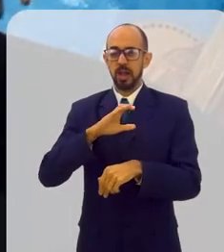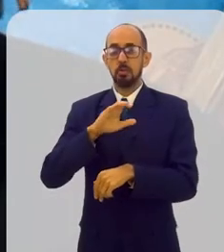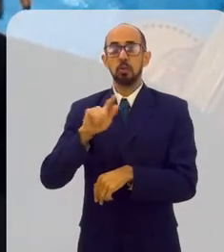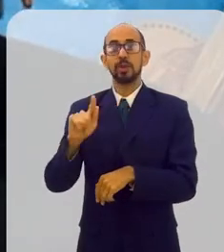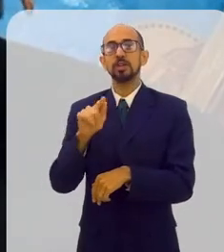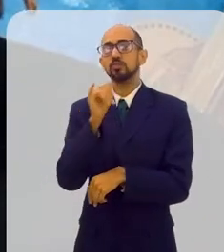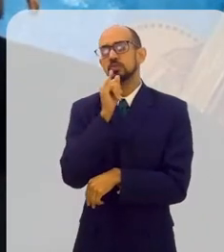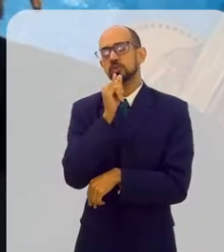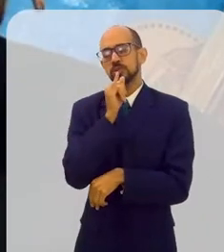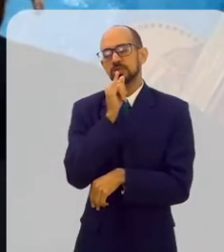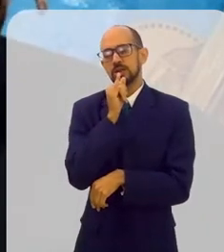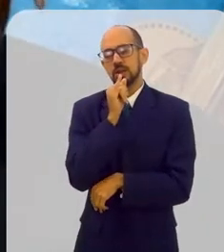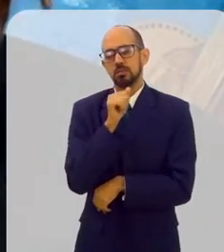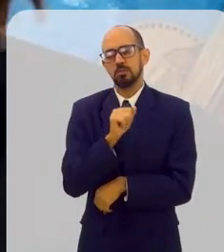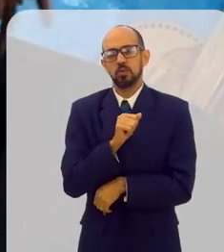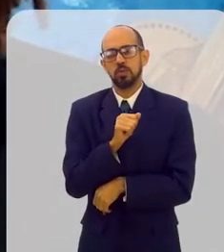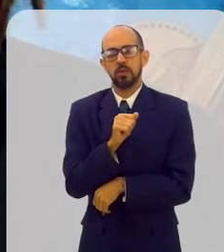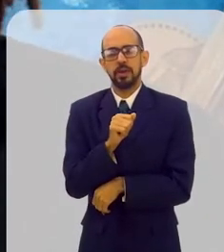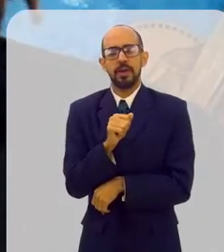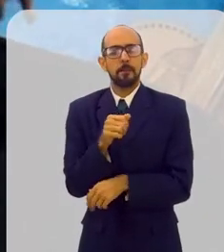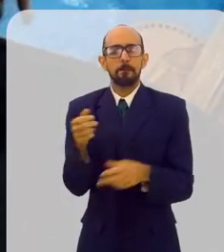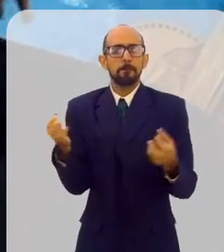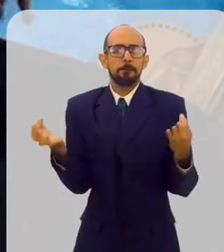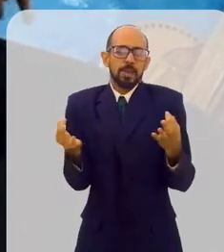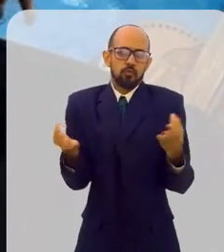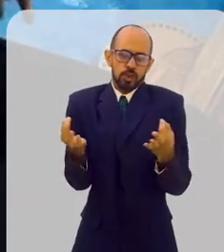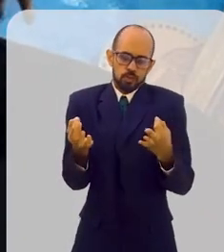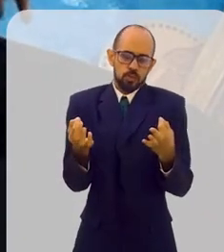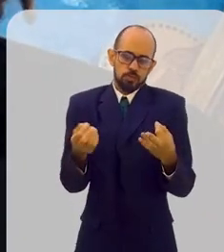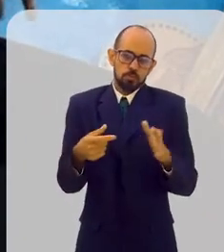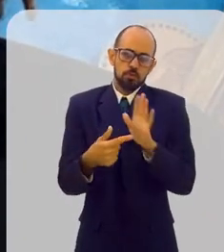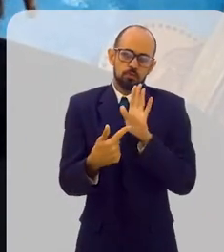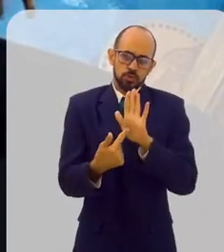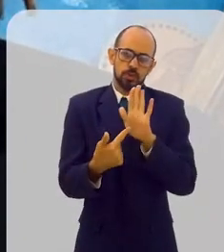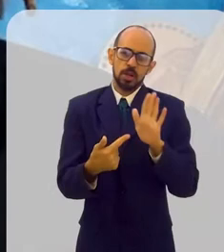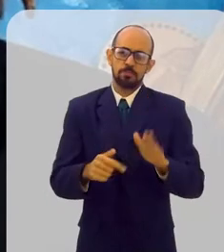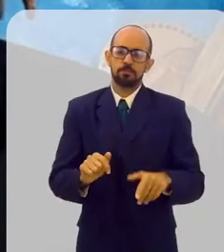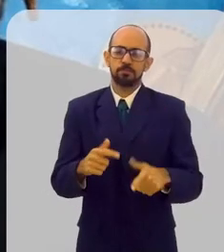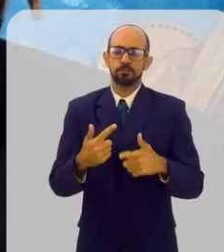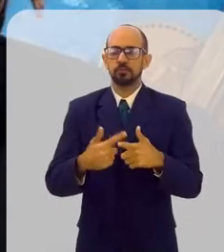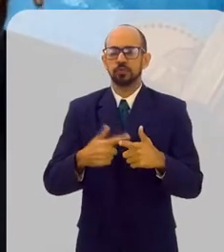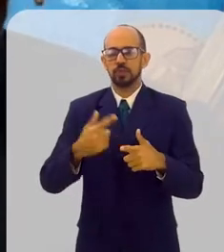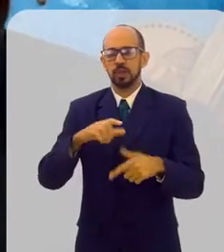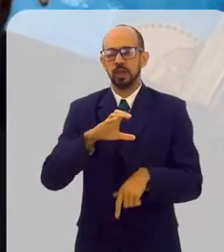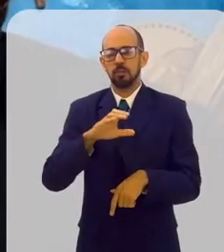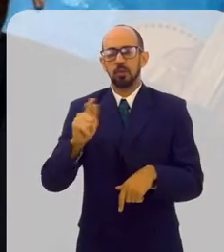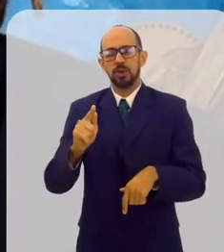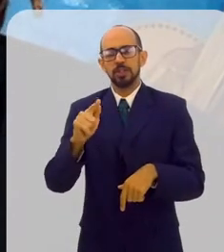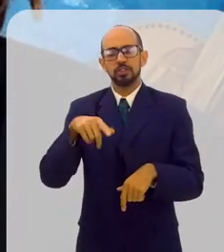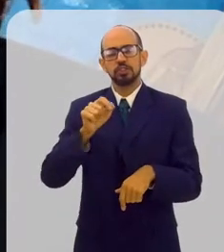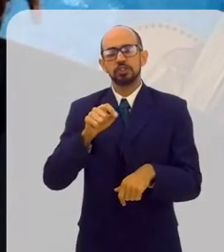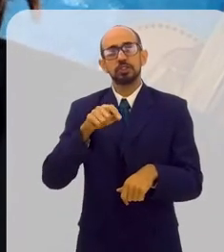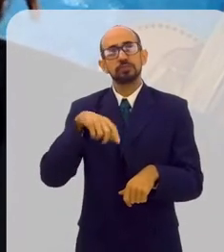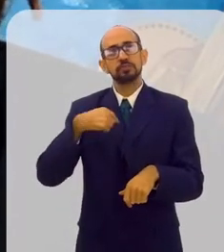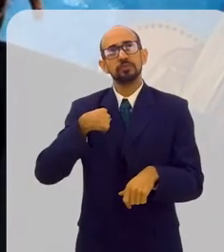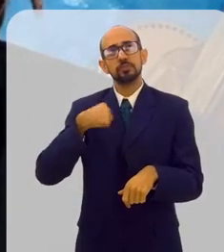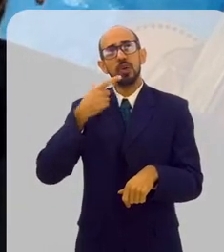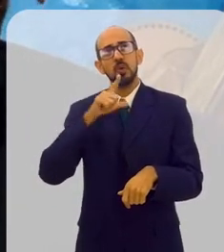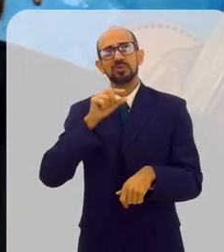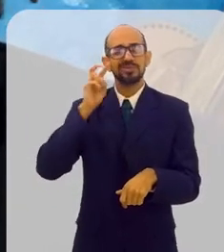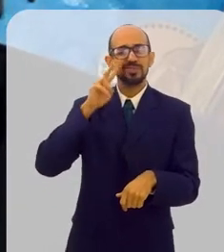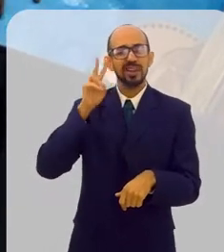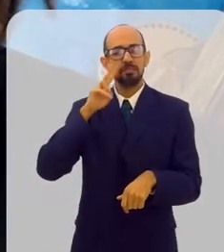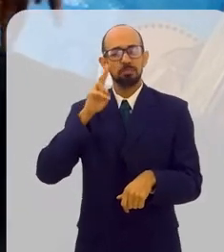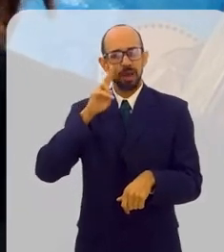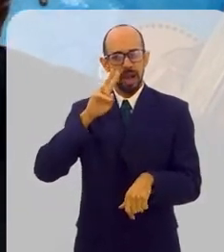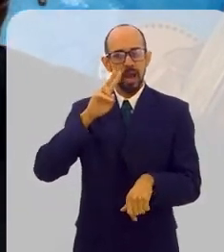Campo Grande, por exemplo, é perfeito para desenhar isso assim. Porque o Campo Grande, ele me lembra muito,